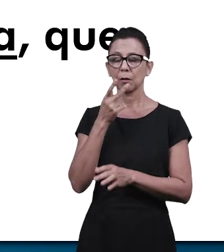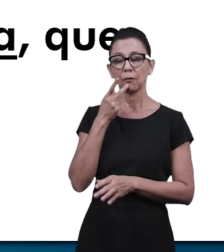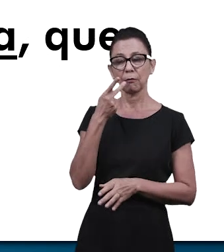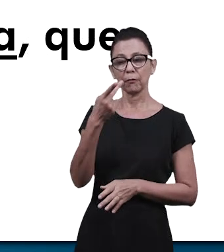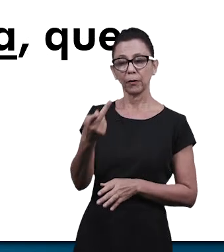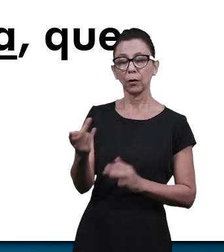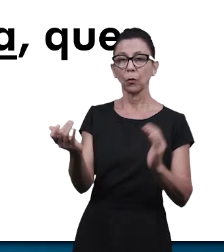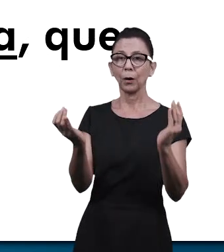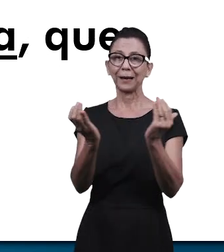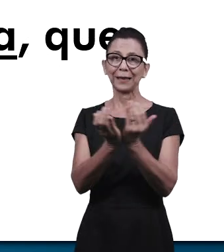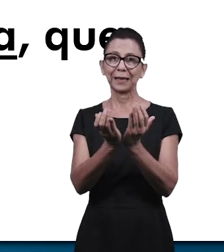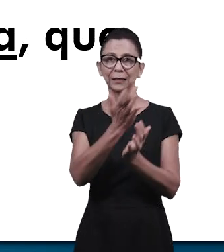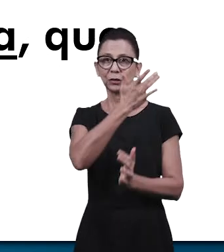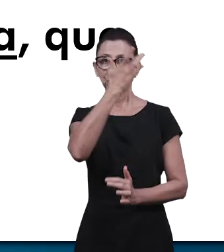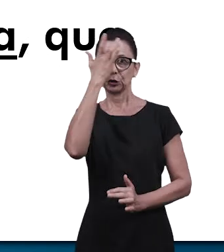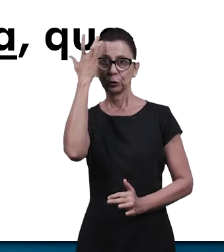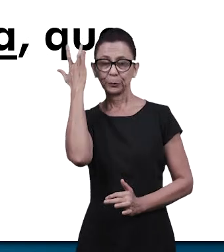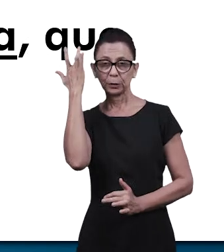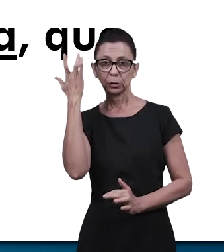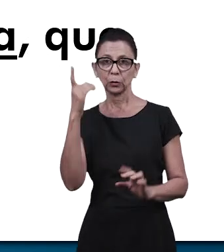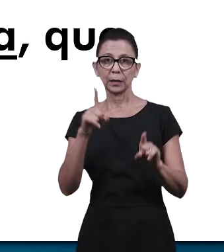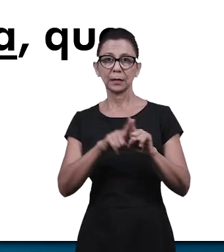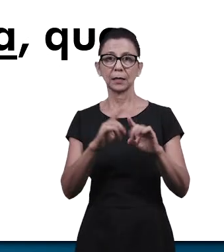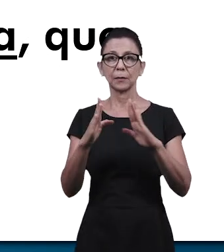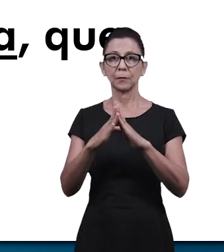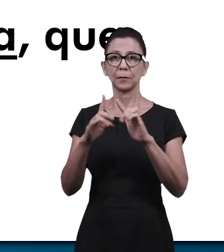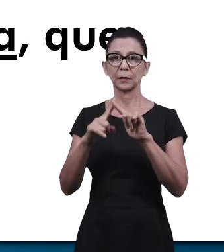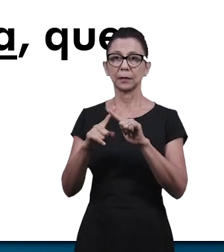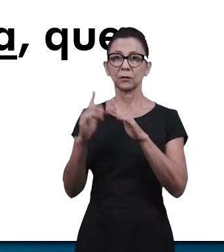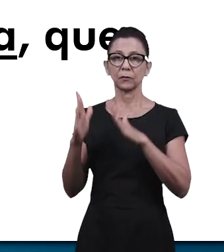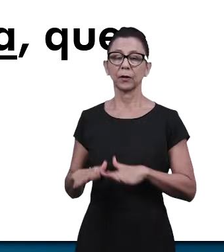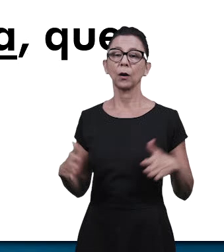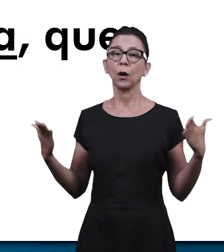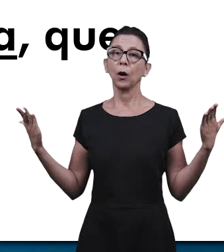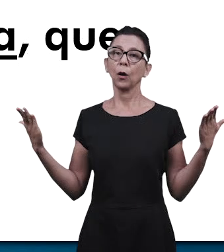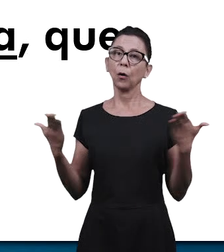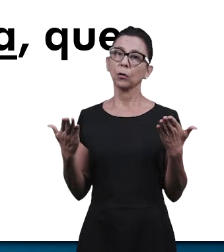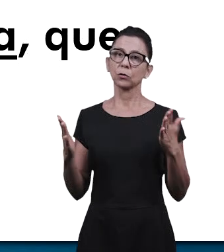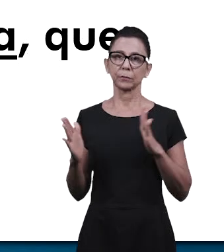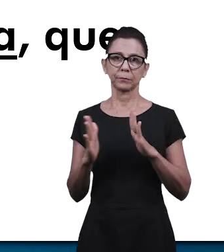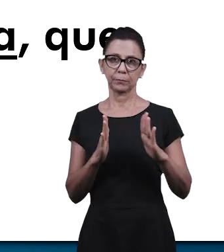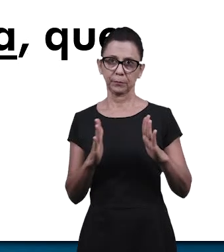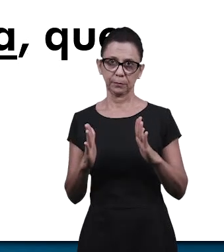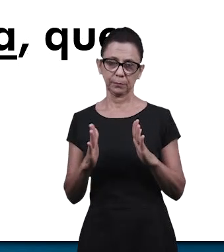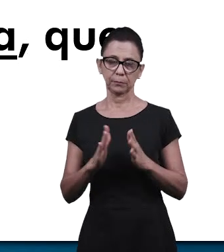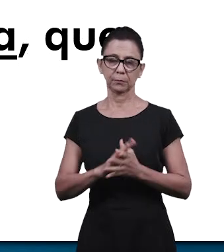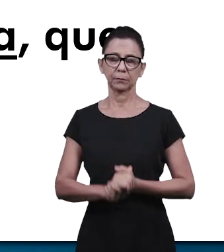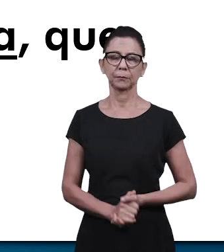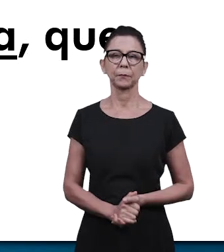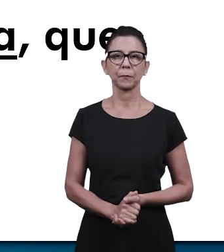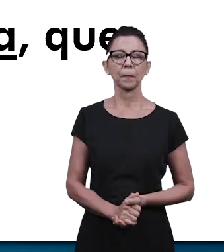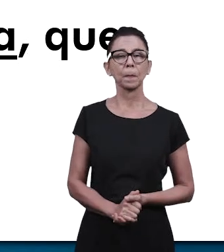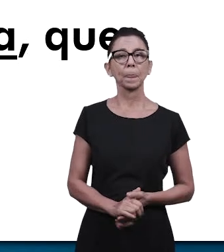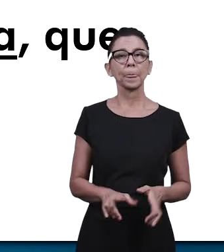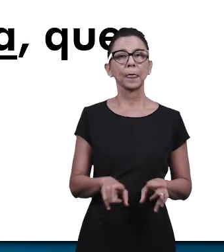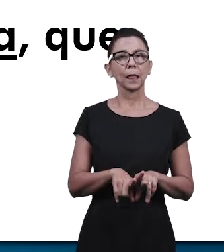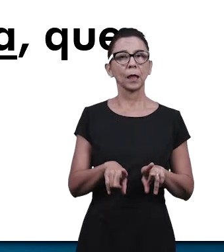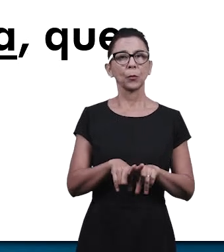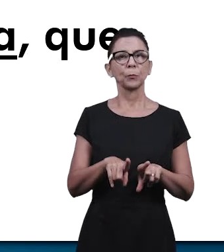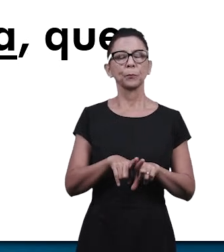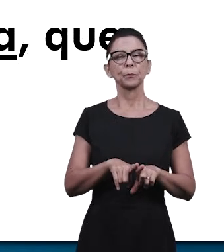crentes e à igreja neste tempo que estamos vivendo. E a recomendação é a